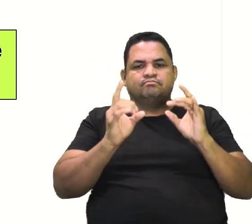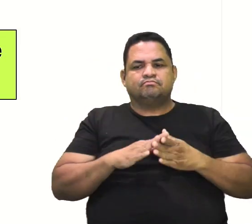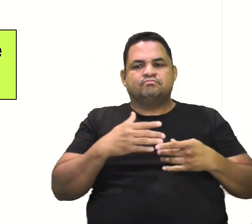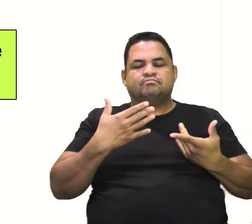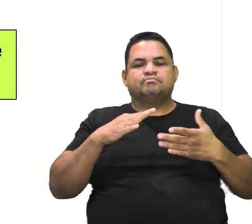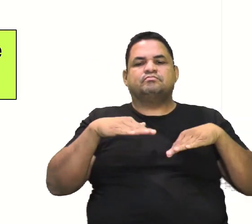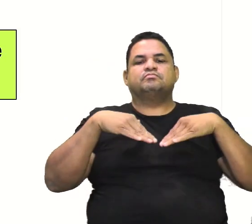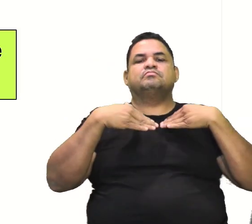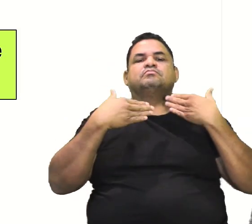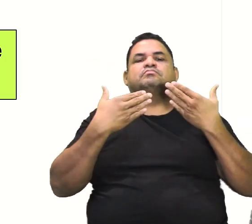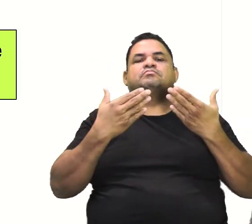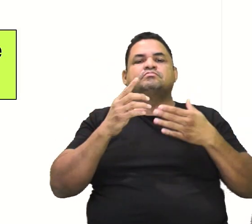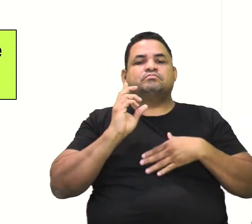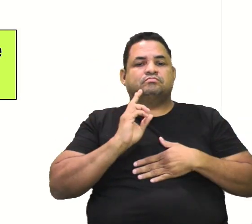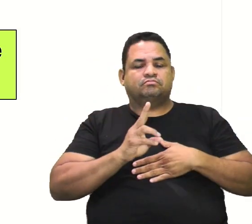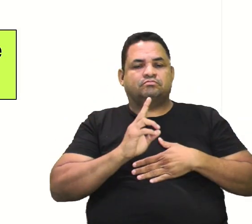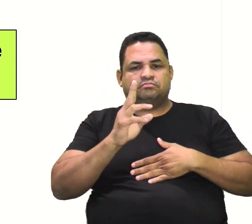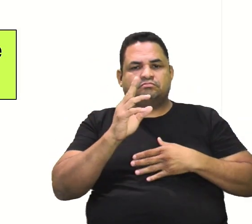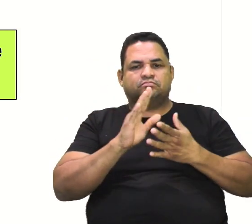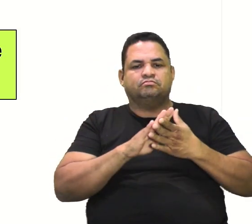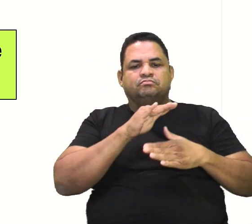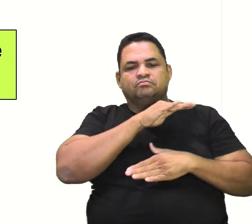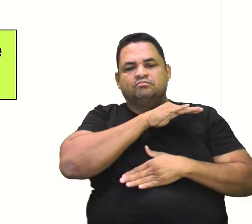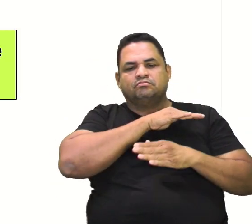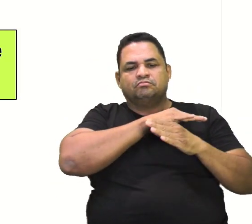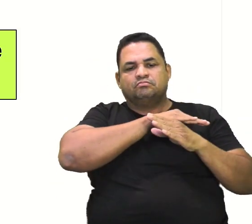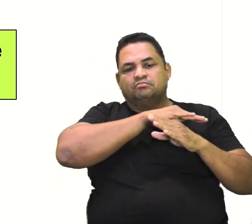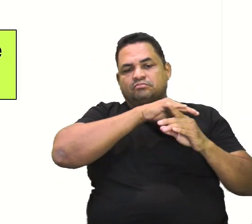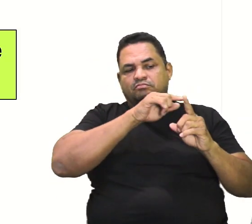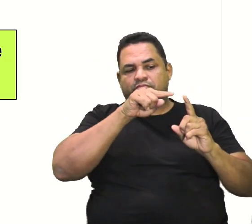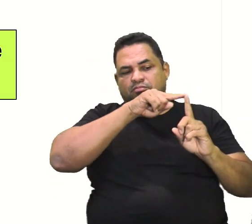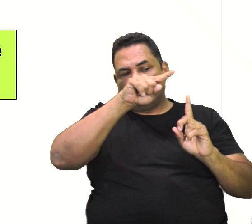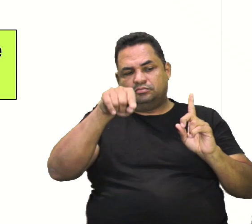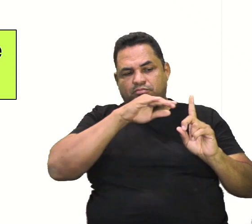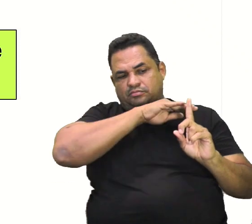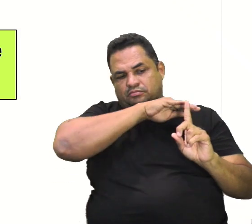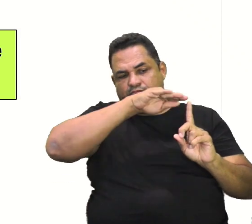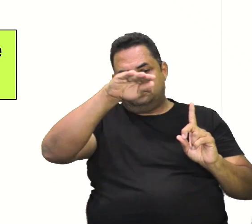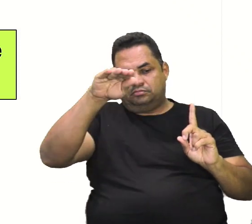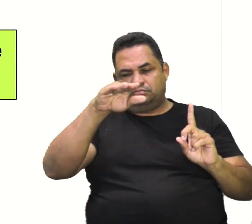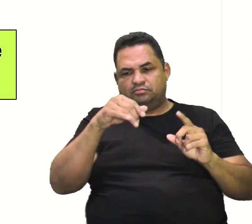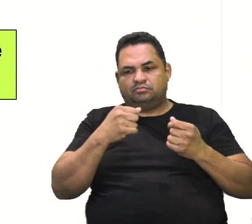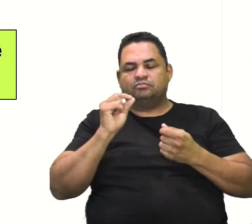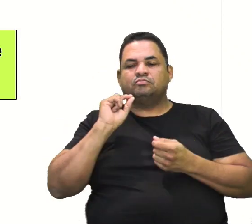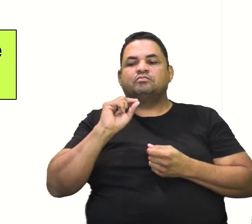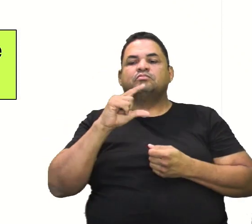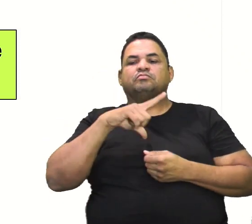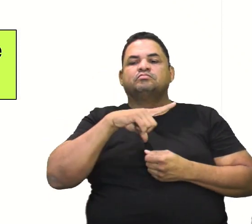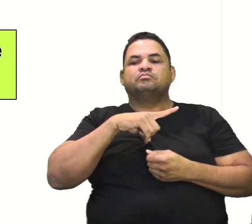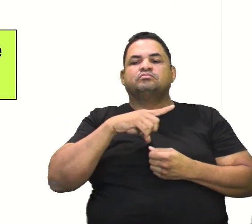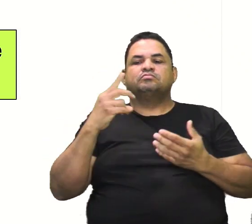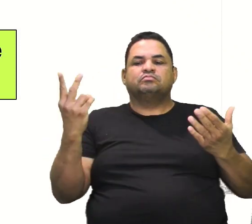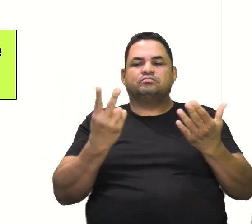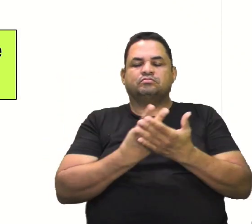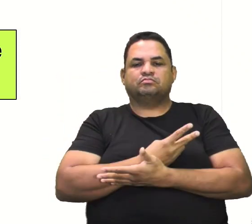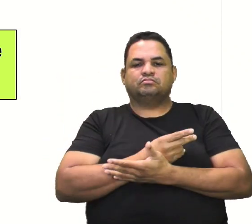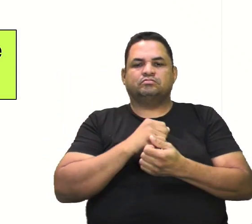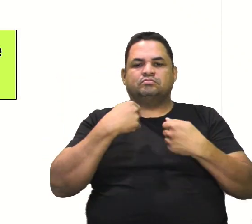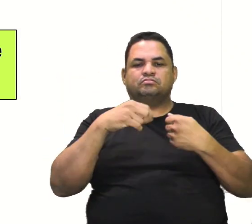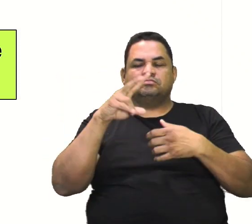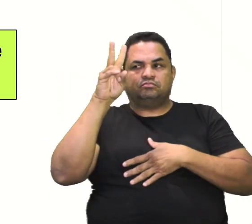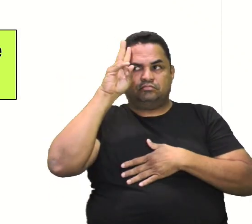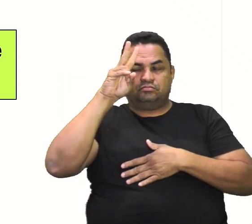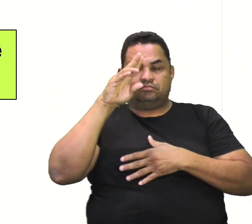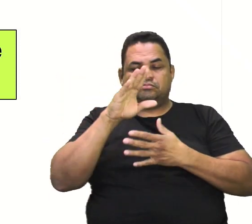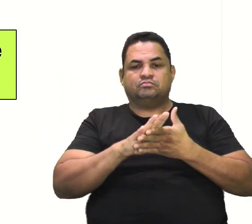detalhe. Toda vez que a minha reta for tangente à circunferência, o que eu vou ter ali acontecendo? O que eu